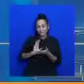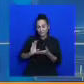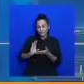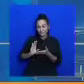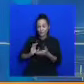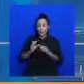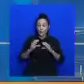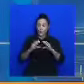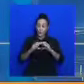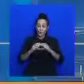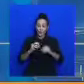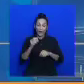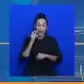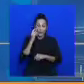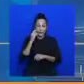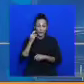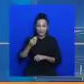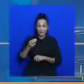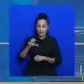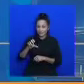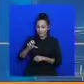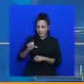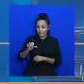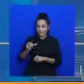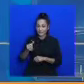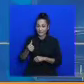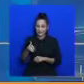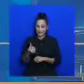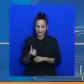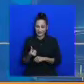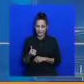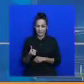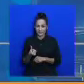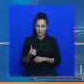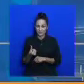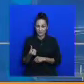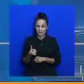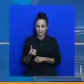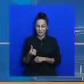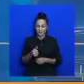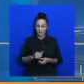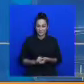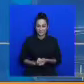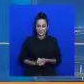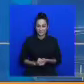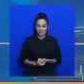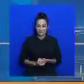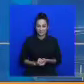Bola rosa, número 96. Rosa, 96.